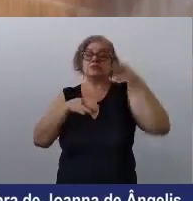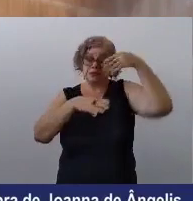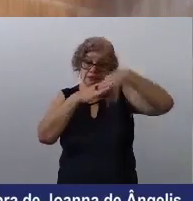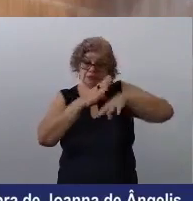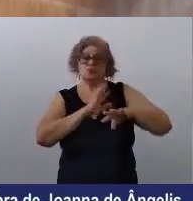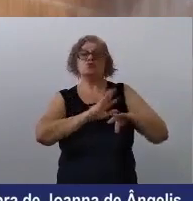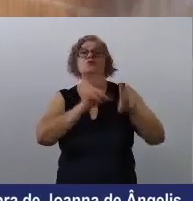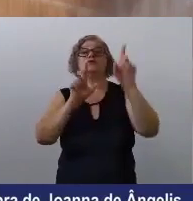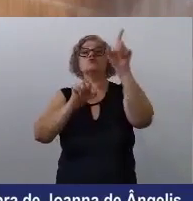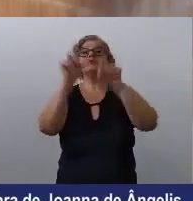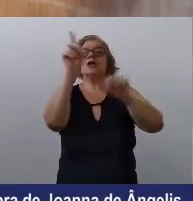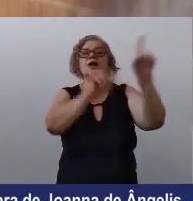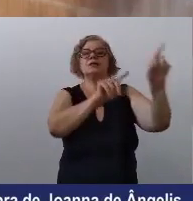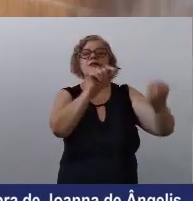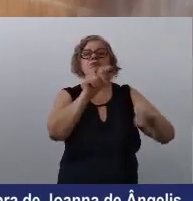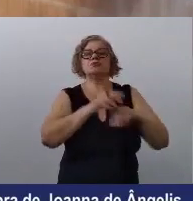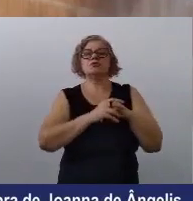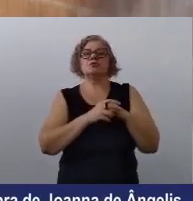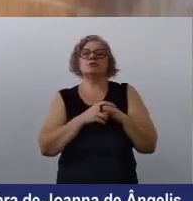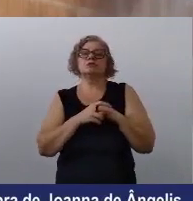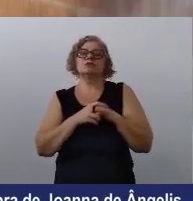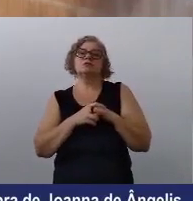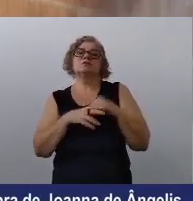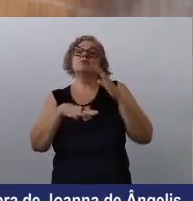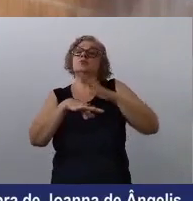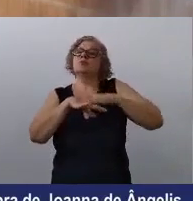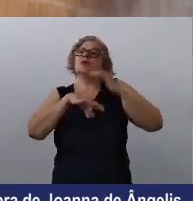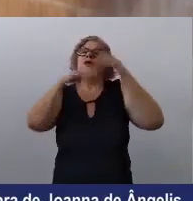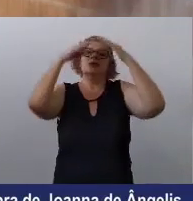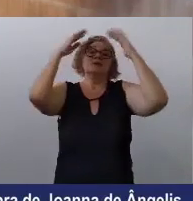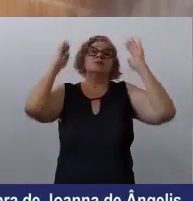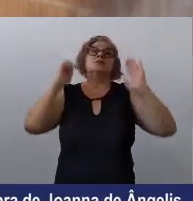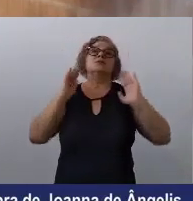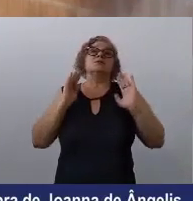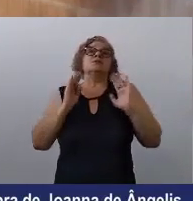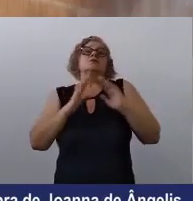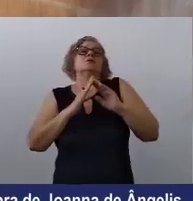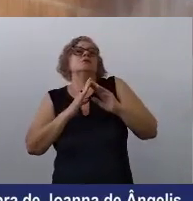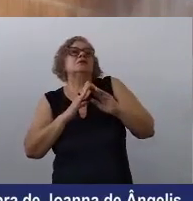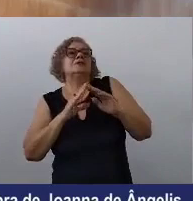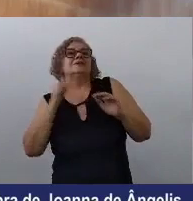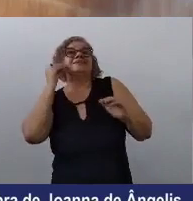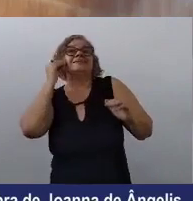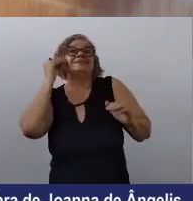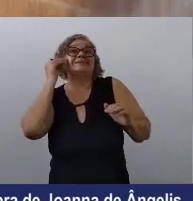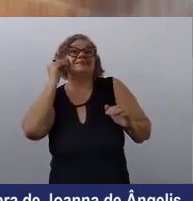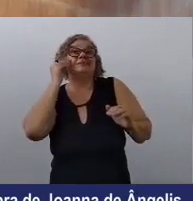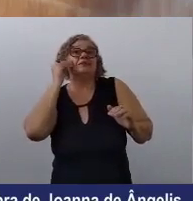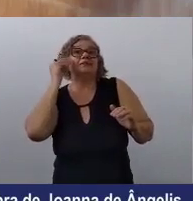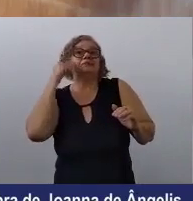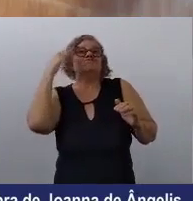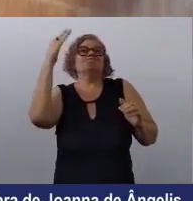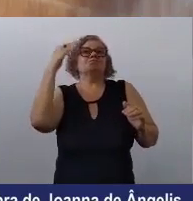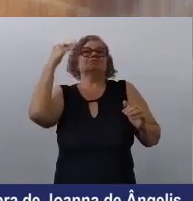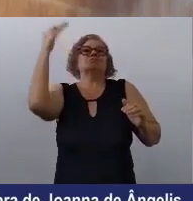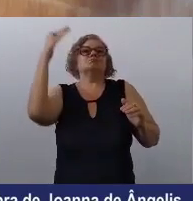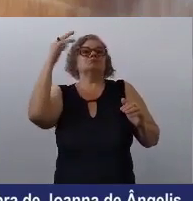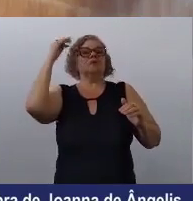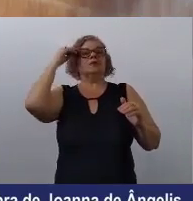de nós. Por mais que Joana tentasse acompanhar os altos voos do pensamento de Jesus,